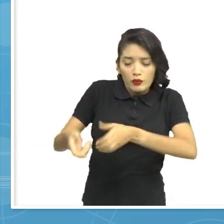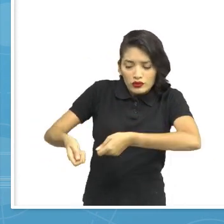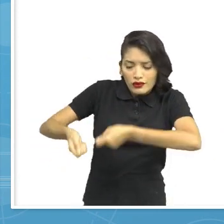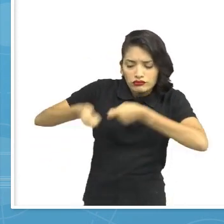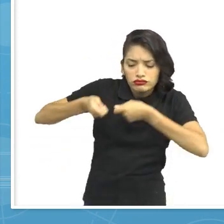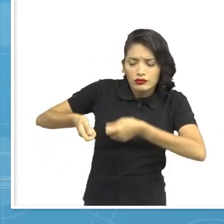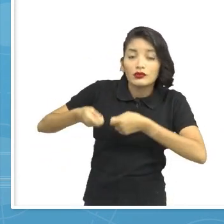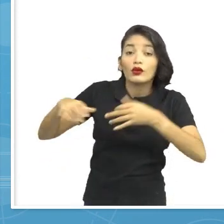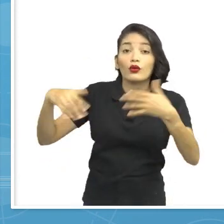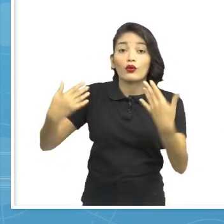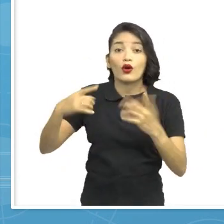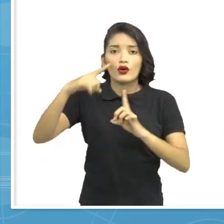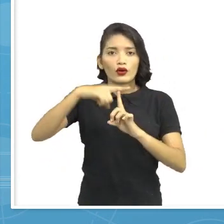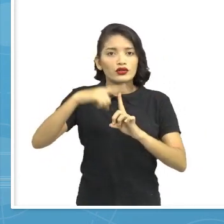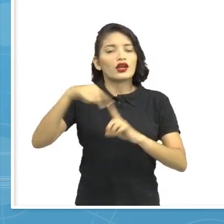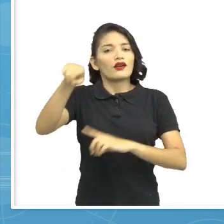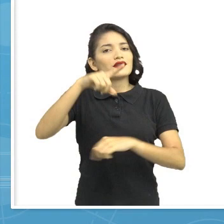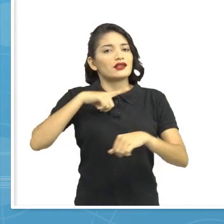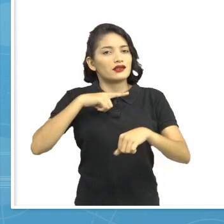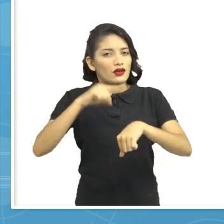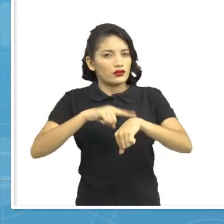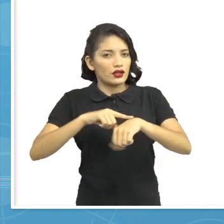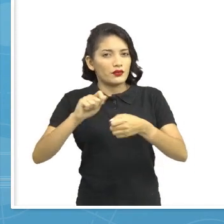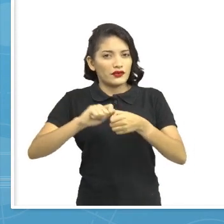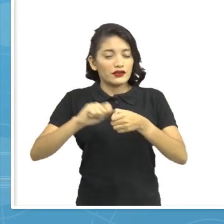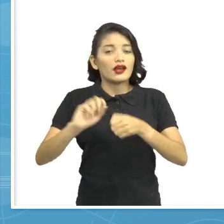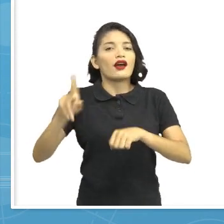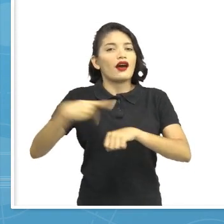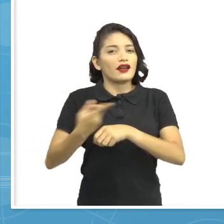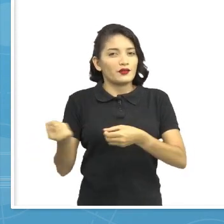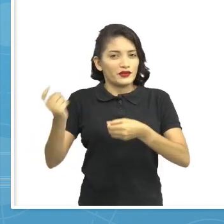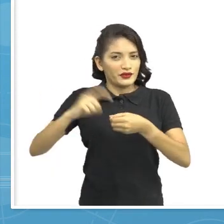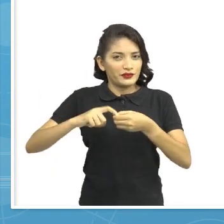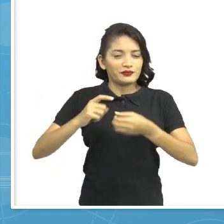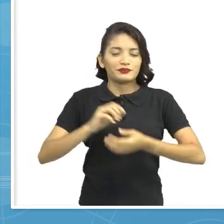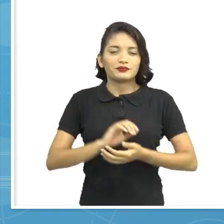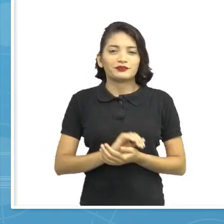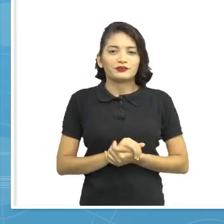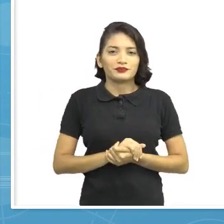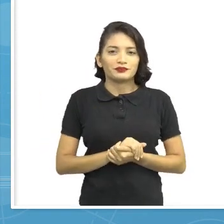Quais são? Vocês vão ter um tempo para fazer e daqui a pouco a gente volta para corrigir.